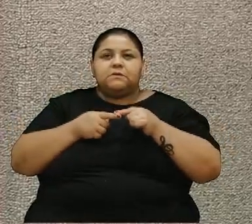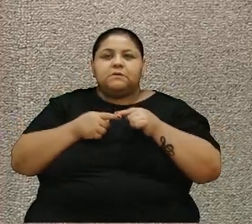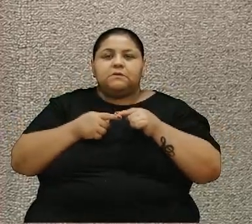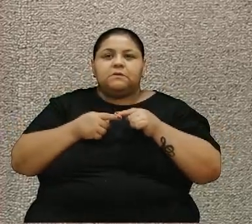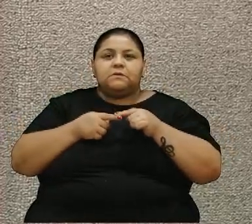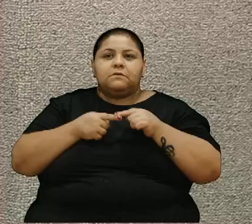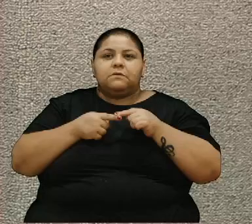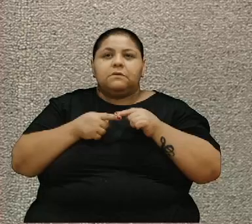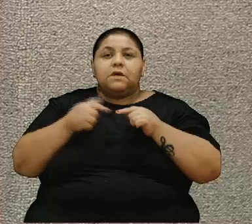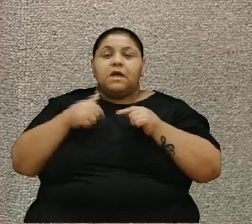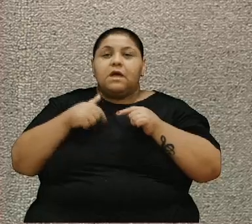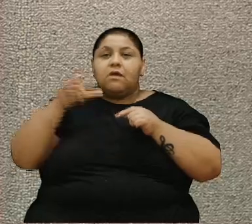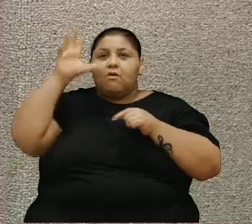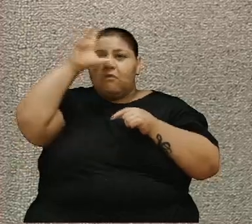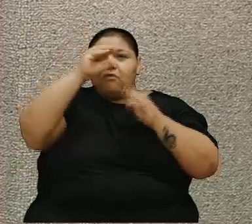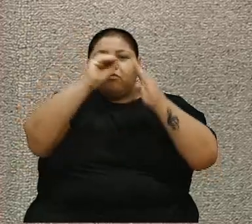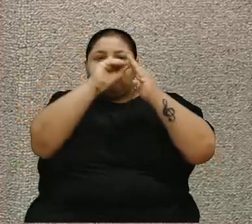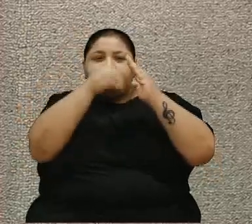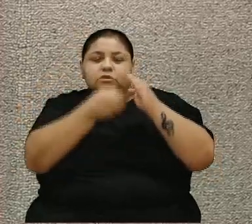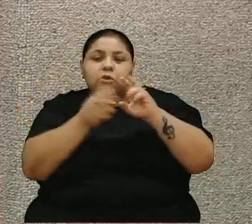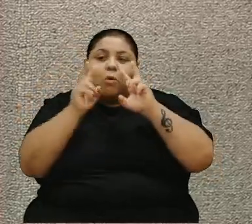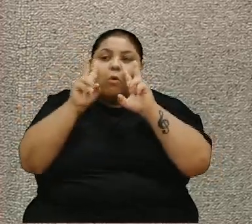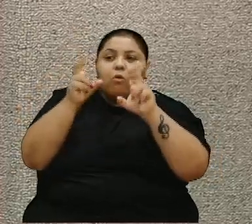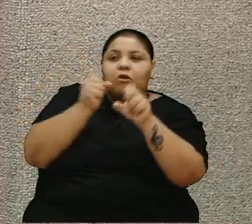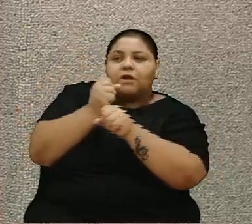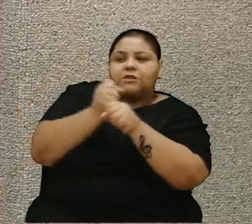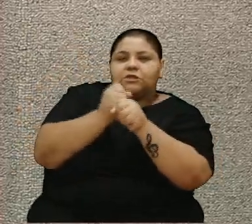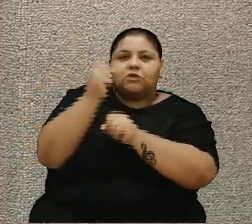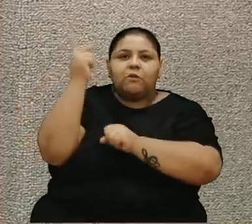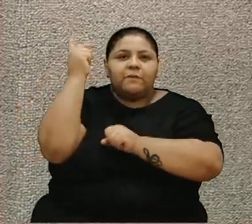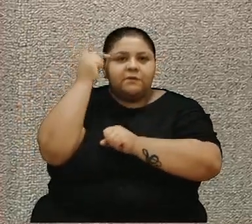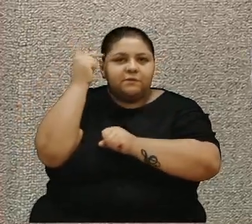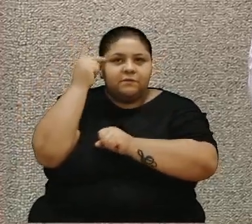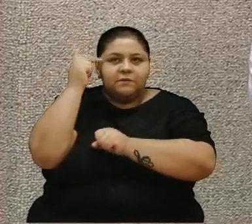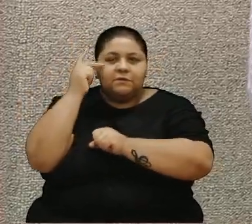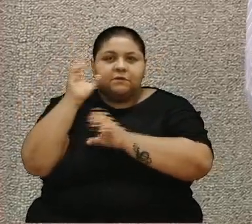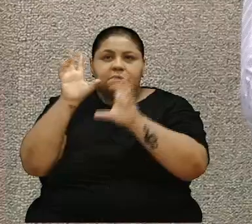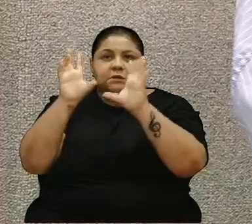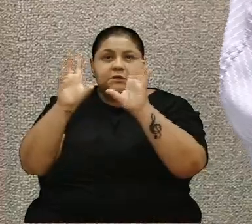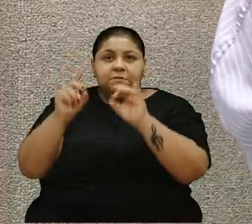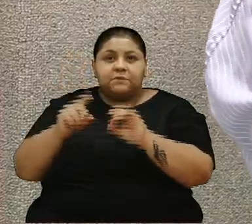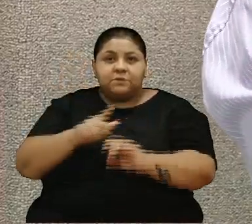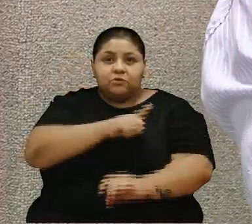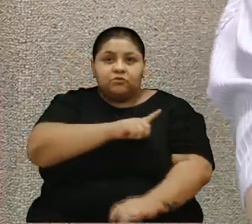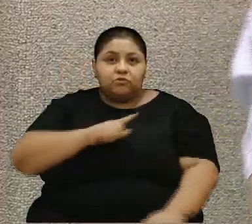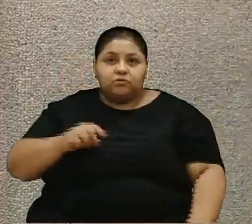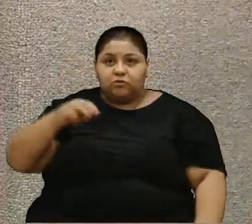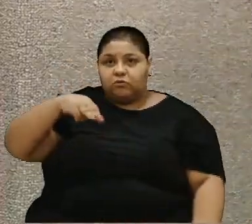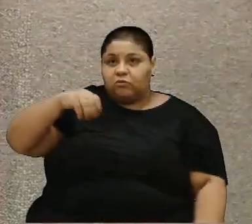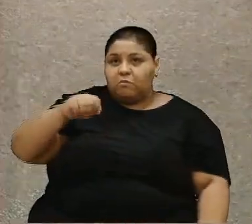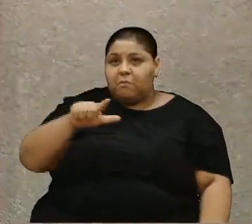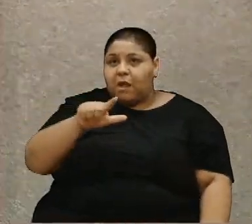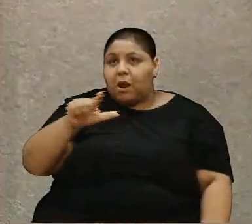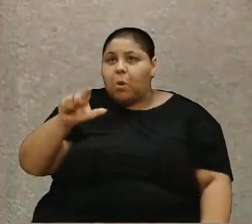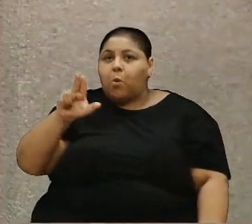isso no SAMAI, olhando lá as obras de São Paulo, especialmente do governo Maluf, hein? Os piscinões de São